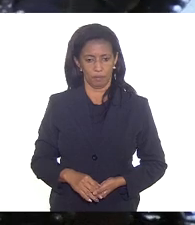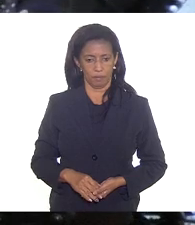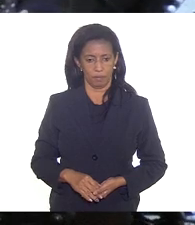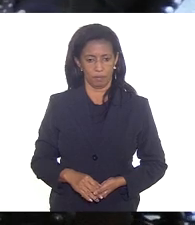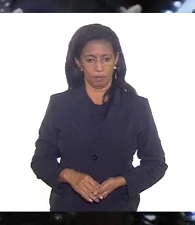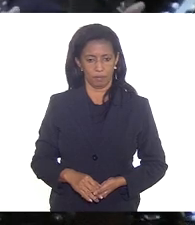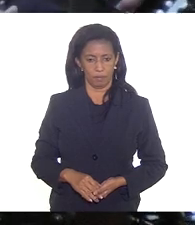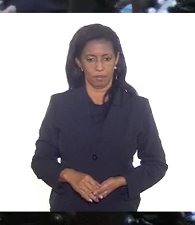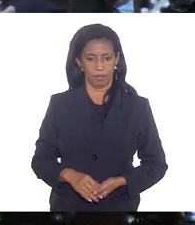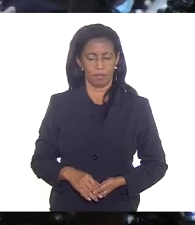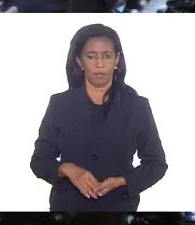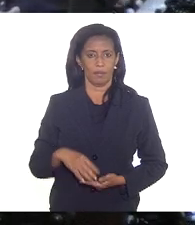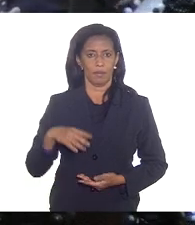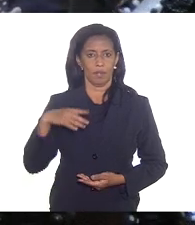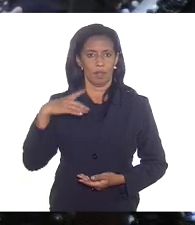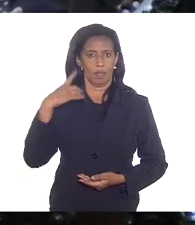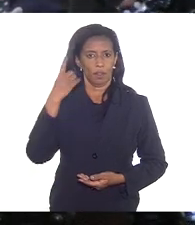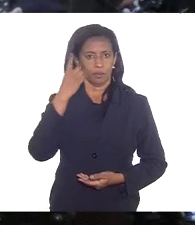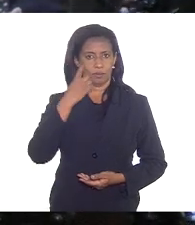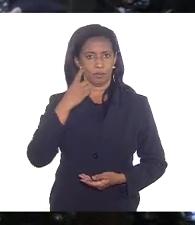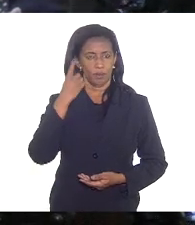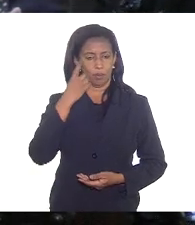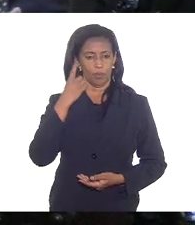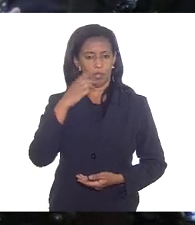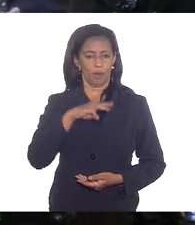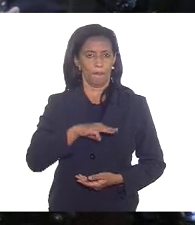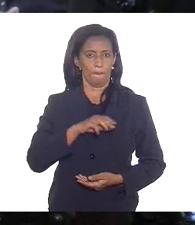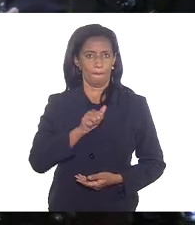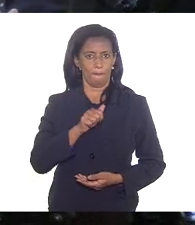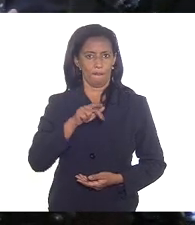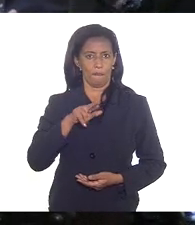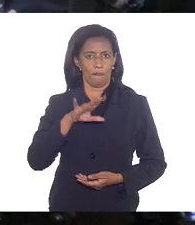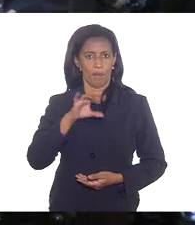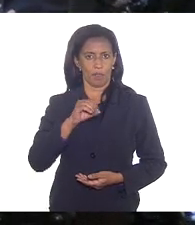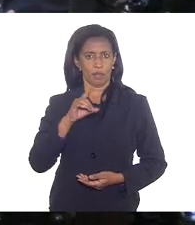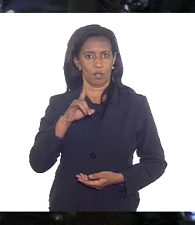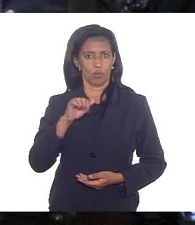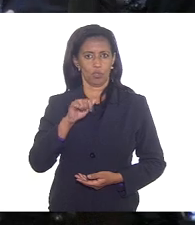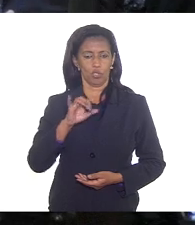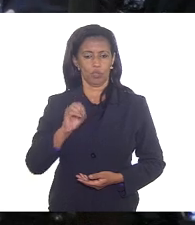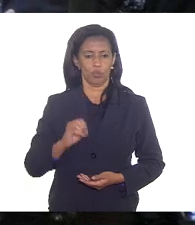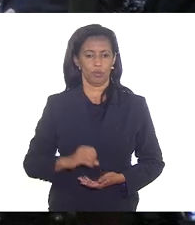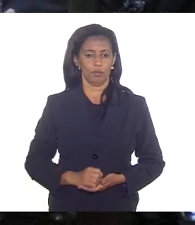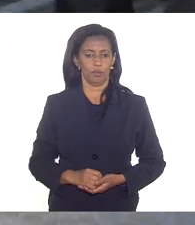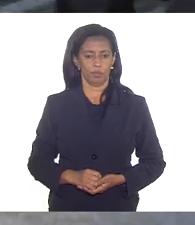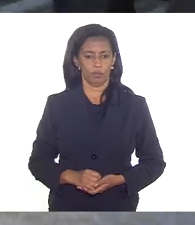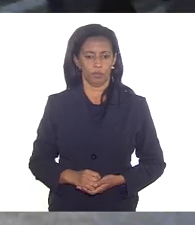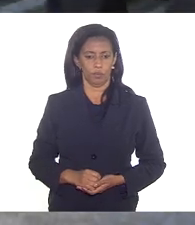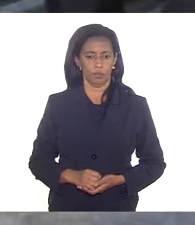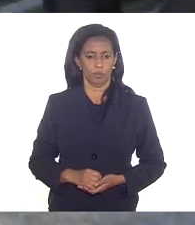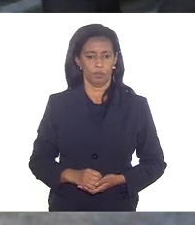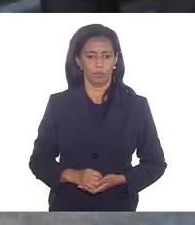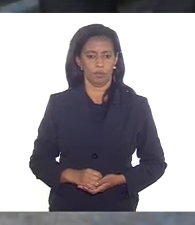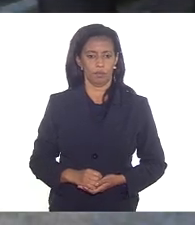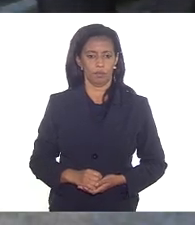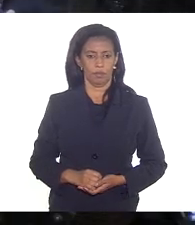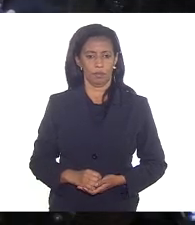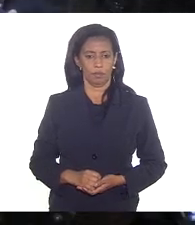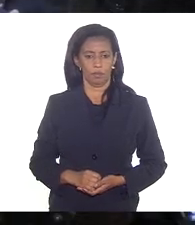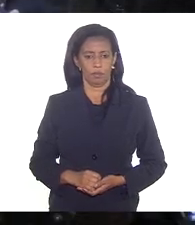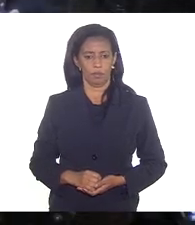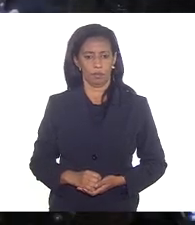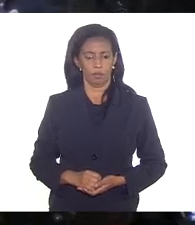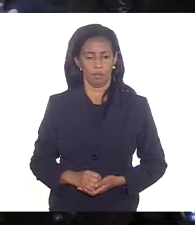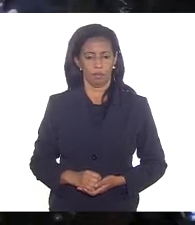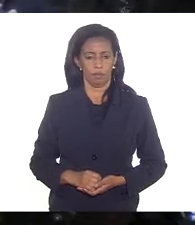o resultado Marcelo Dino projeto deputada Martha Rocha pela derrubada o seu presente eu queria